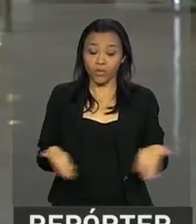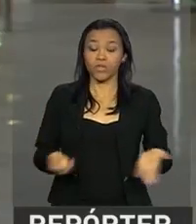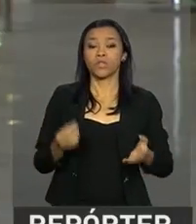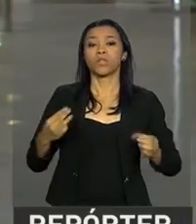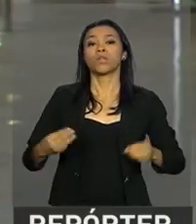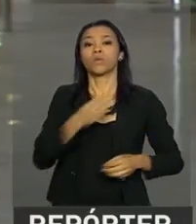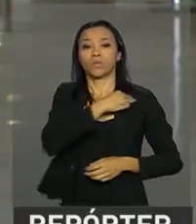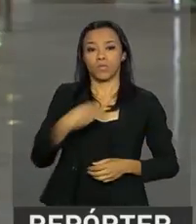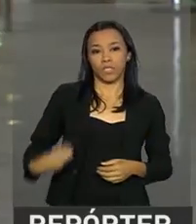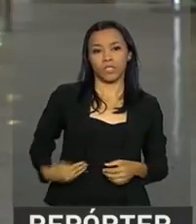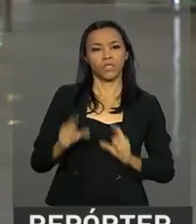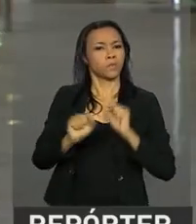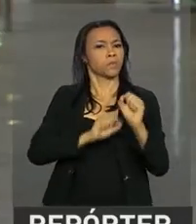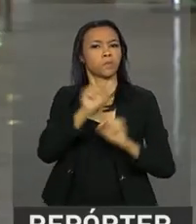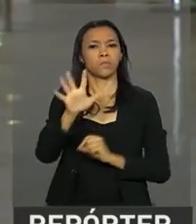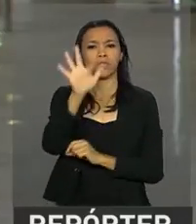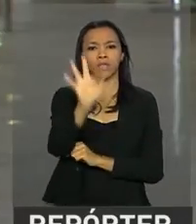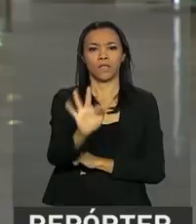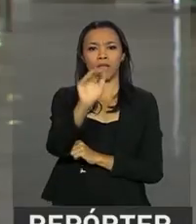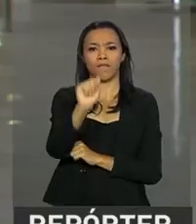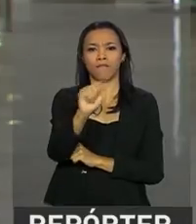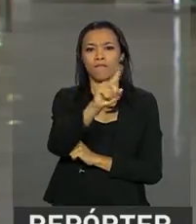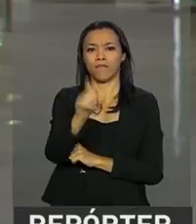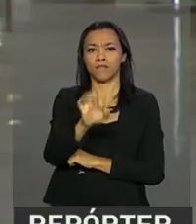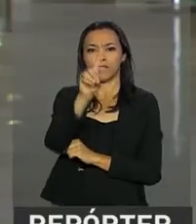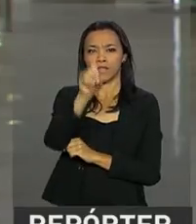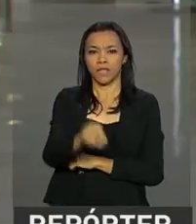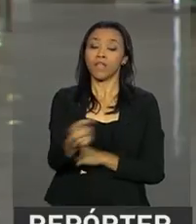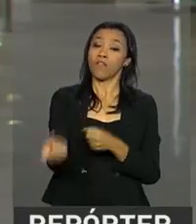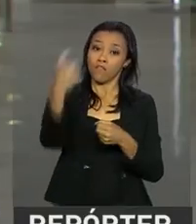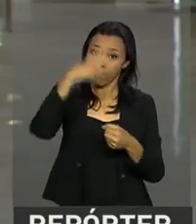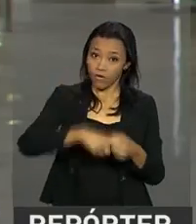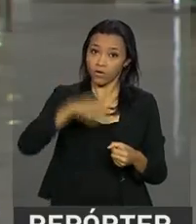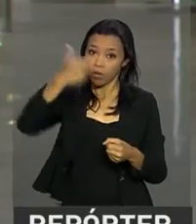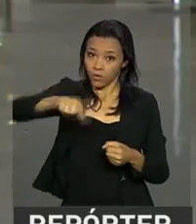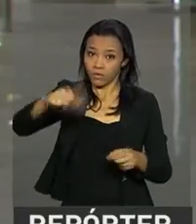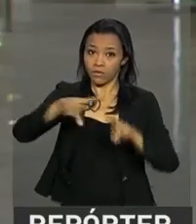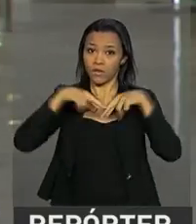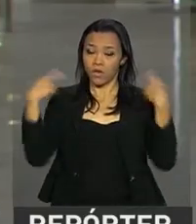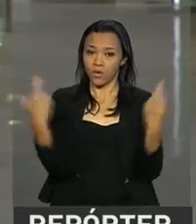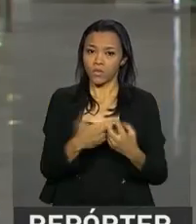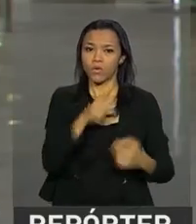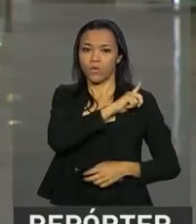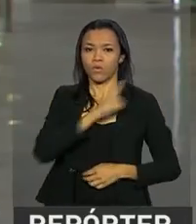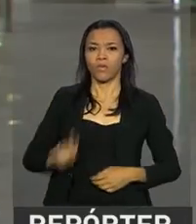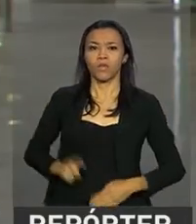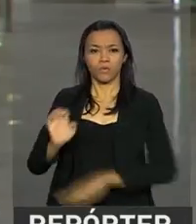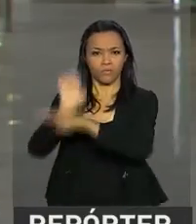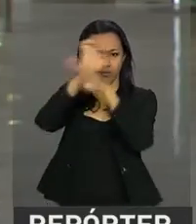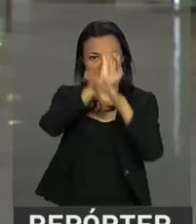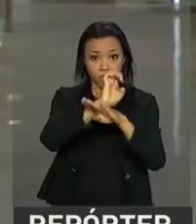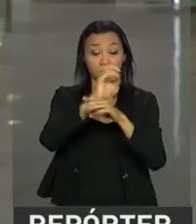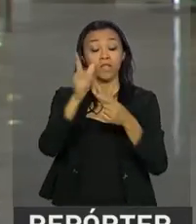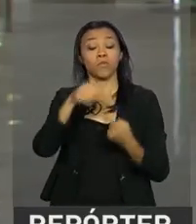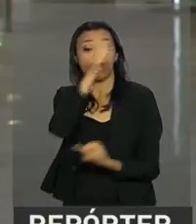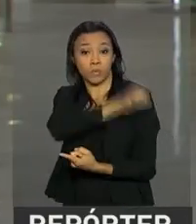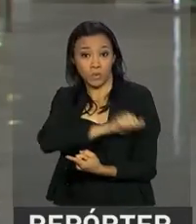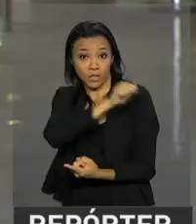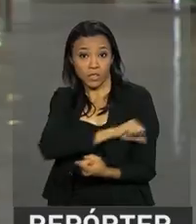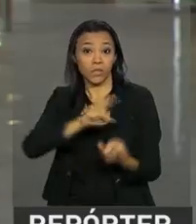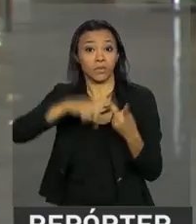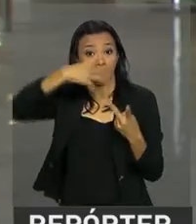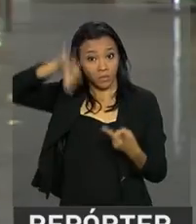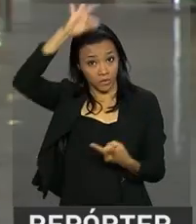Meirelles, volta a se reunir com governadores para discutir a dívida dos estados. Ele tem encontro com o governador do Rio de Janeiro e do Espírito